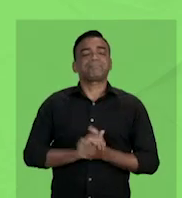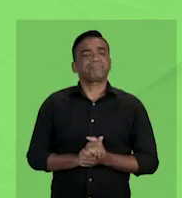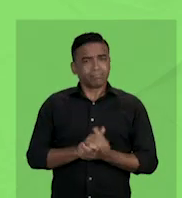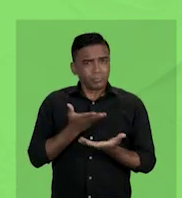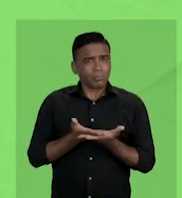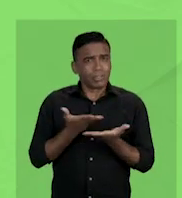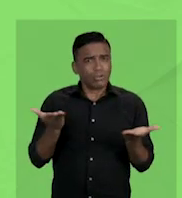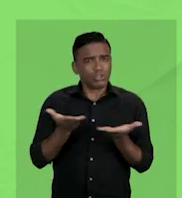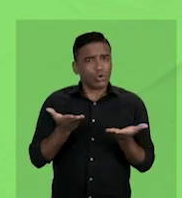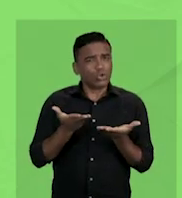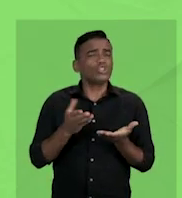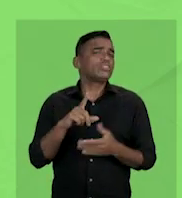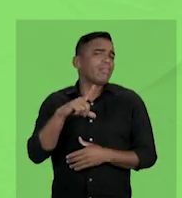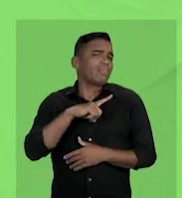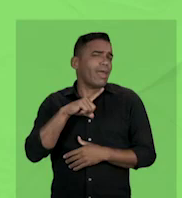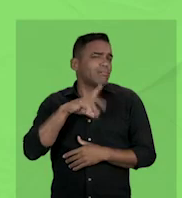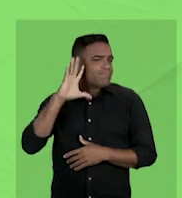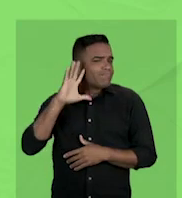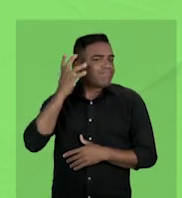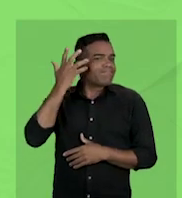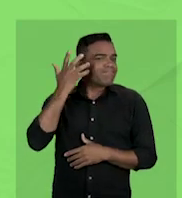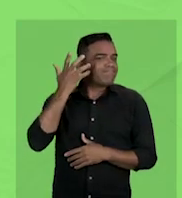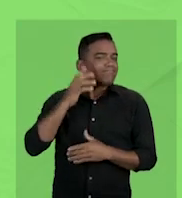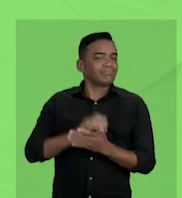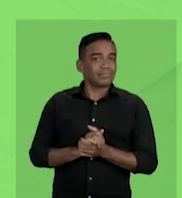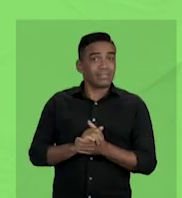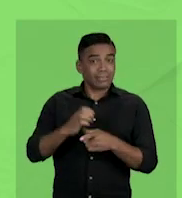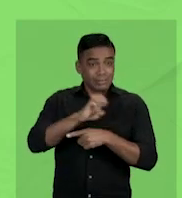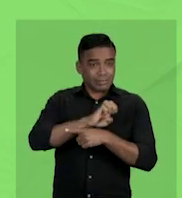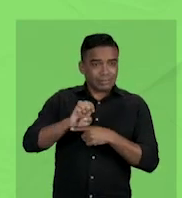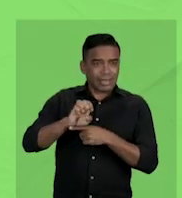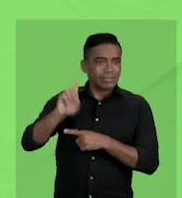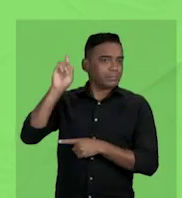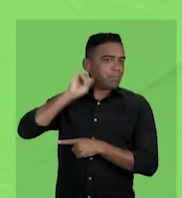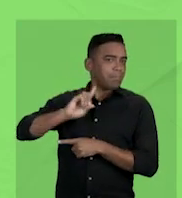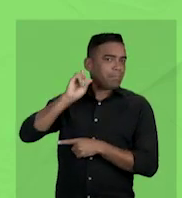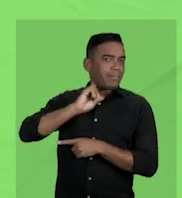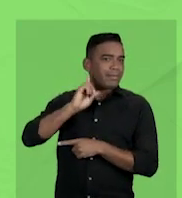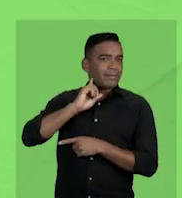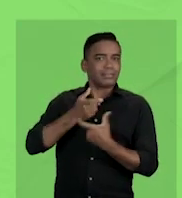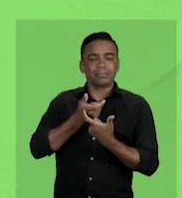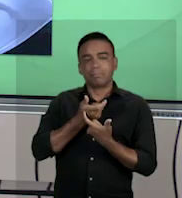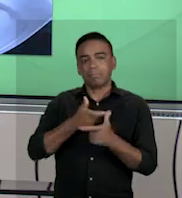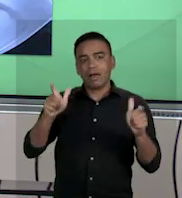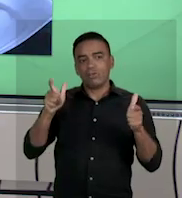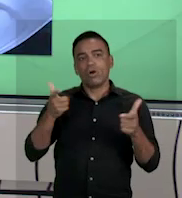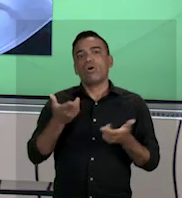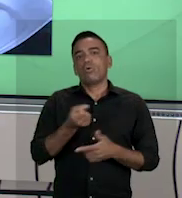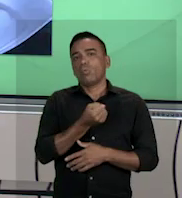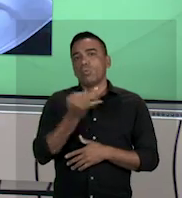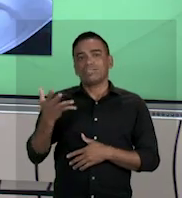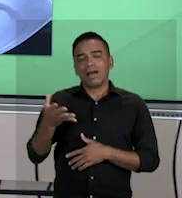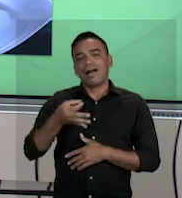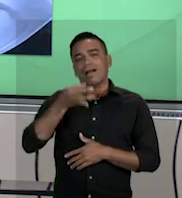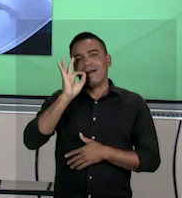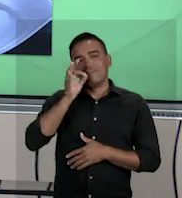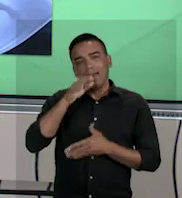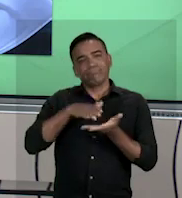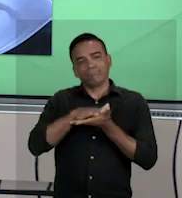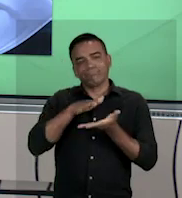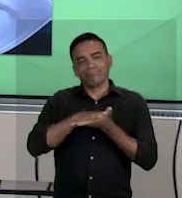trouxe uma situação. Minas Gerais é um dos estados com maior consumo de café em todo o